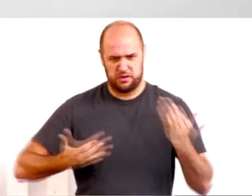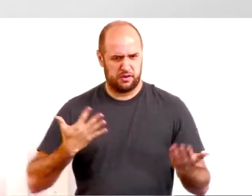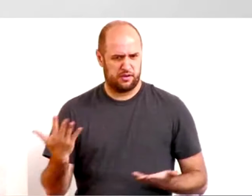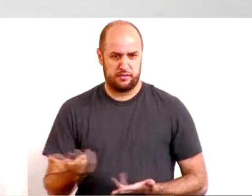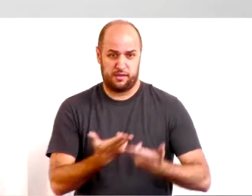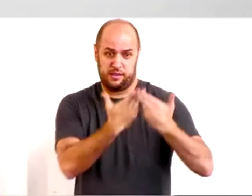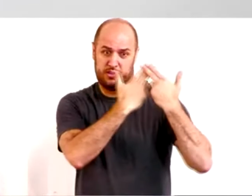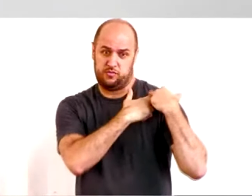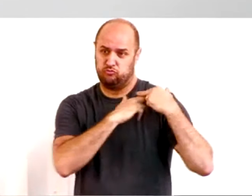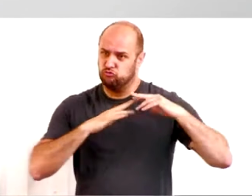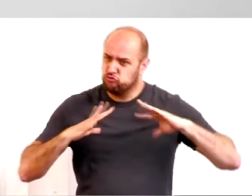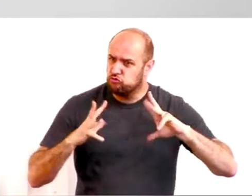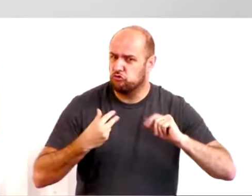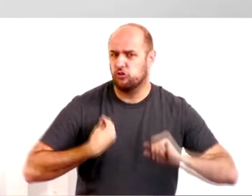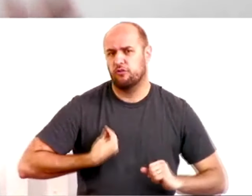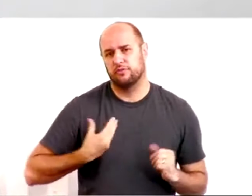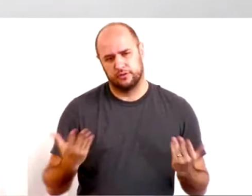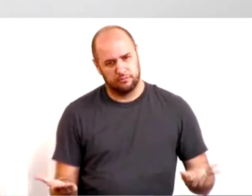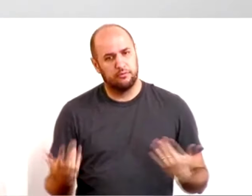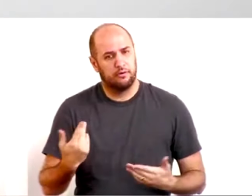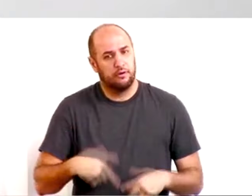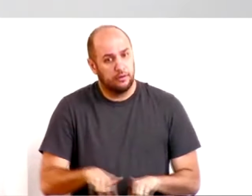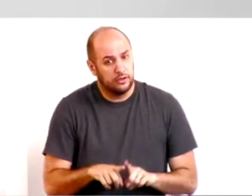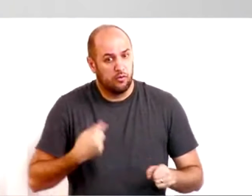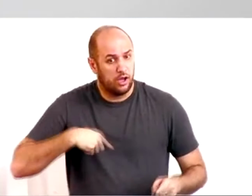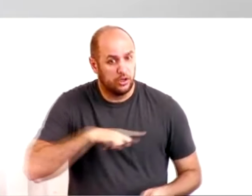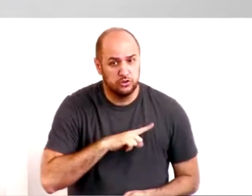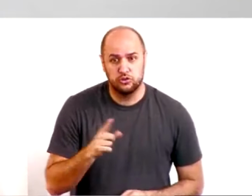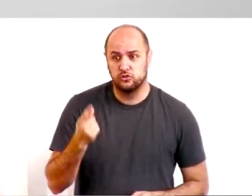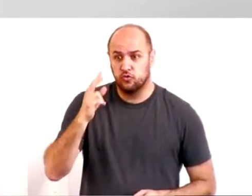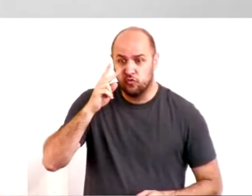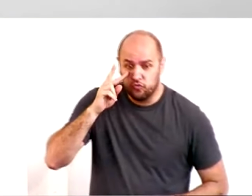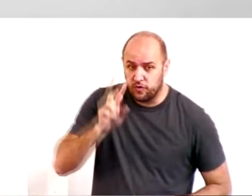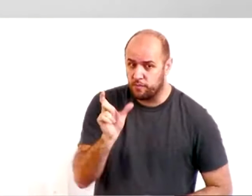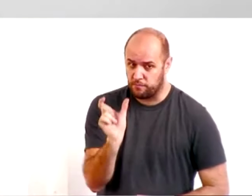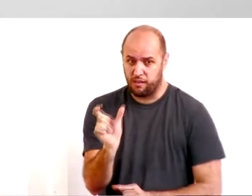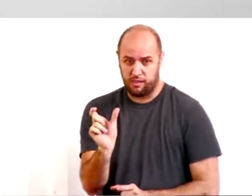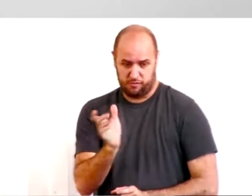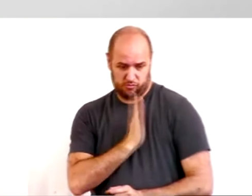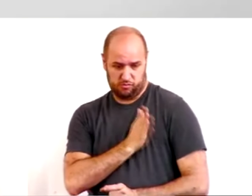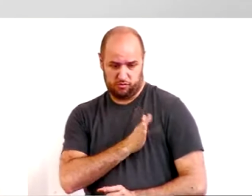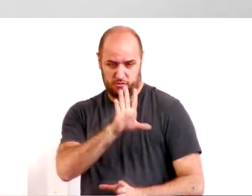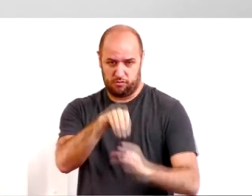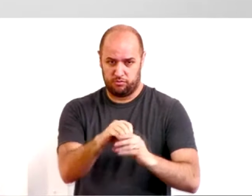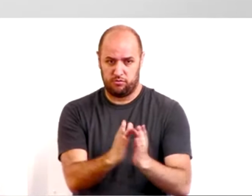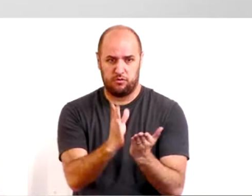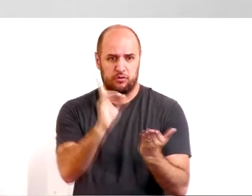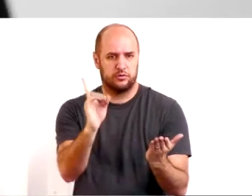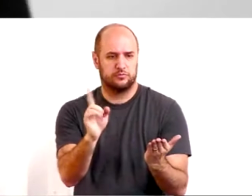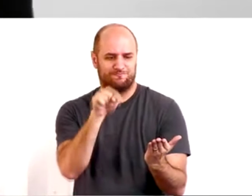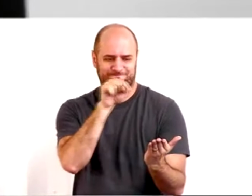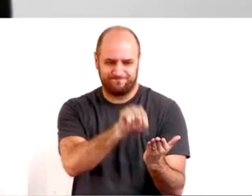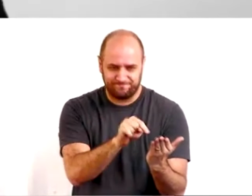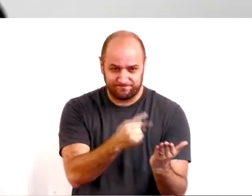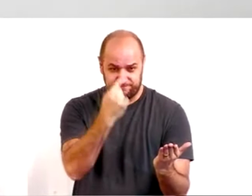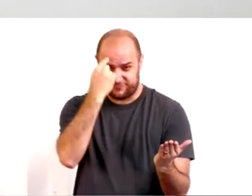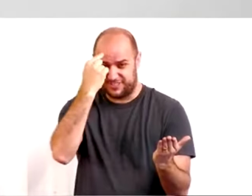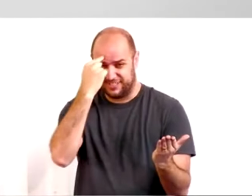compromissos últimos de vida. Portanto, quando nós ouvimos coração na Escritura, isso se refere